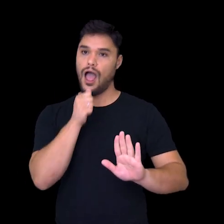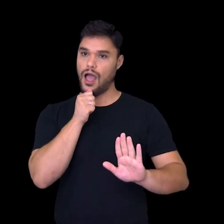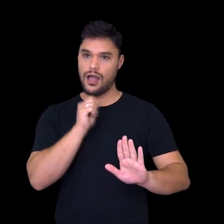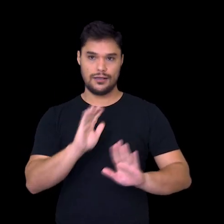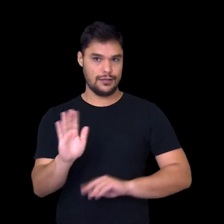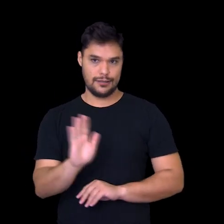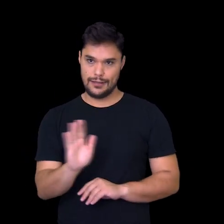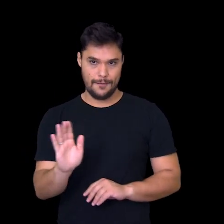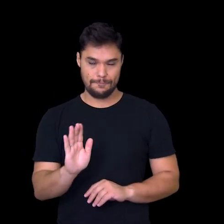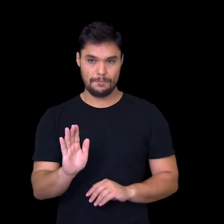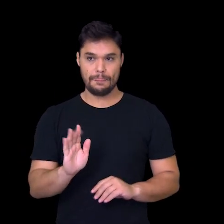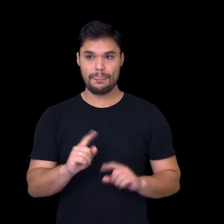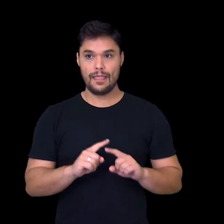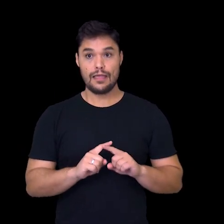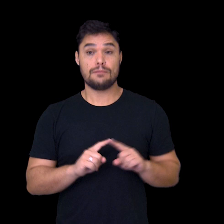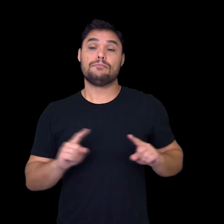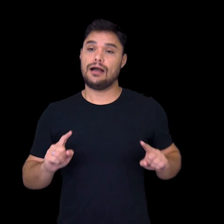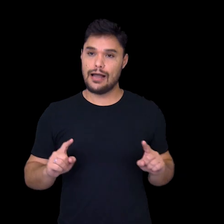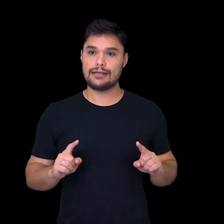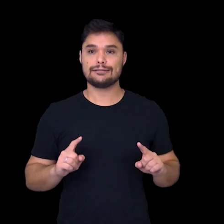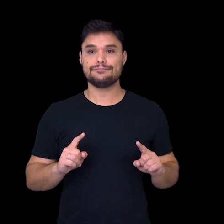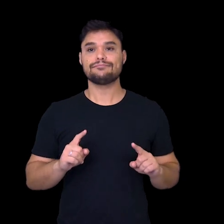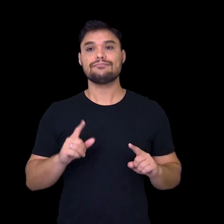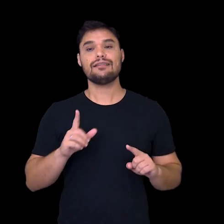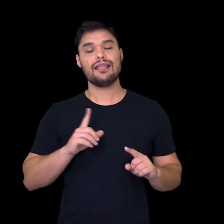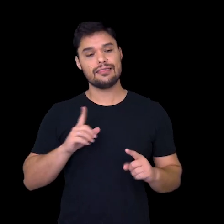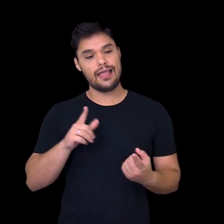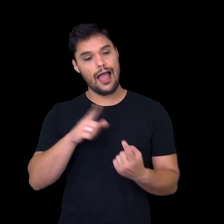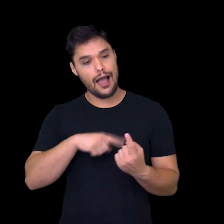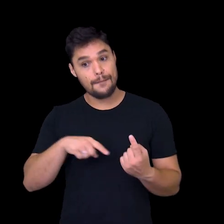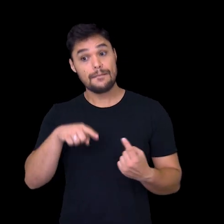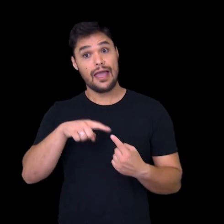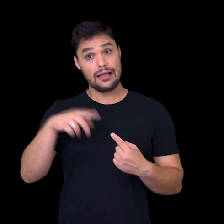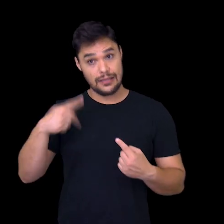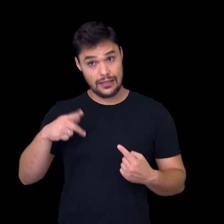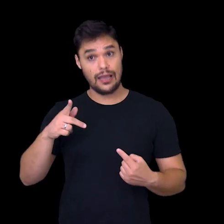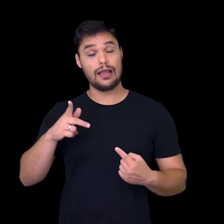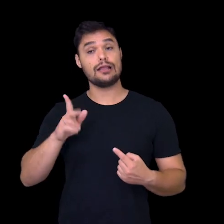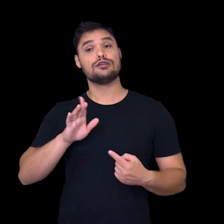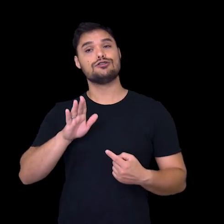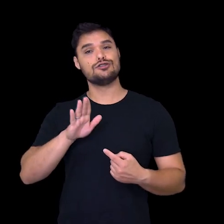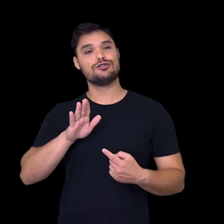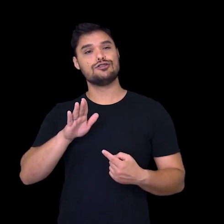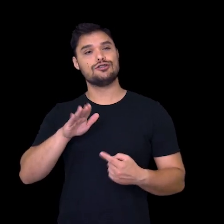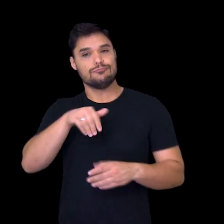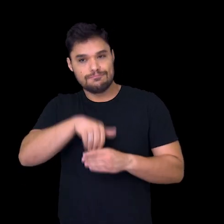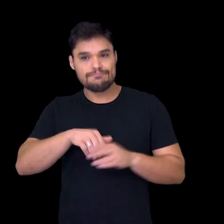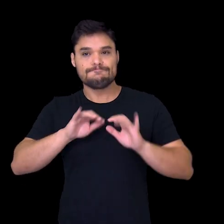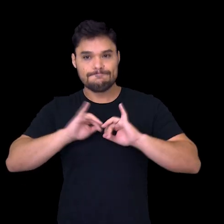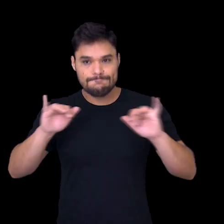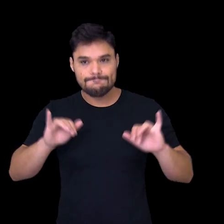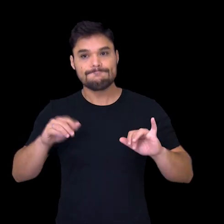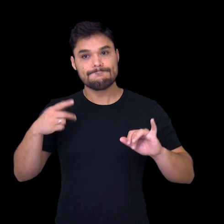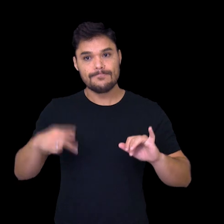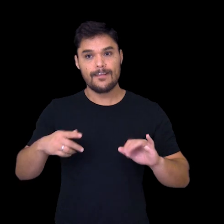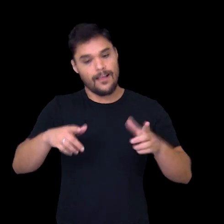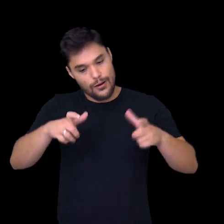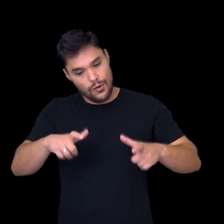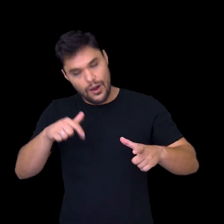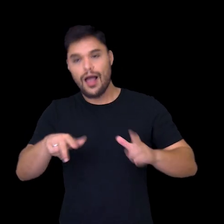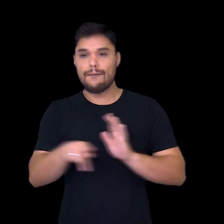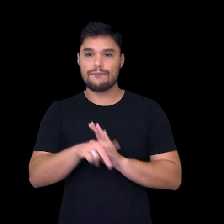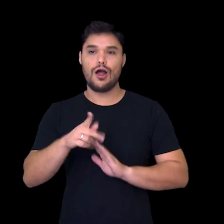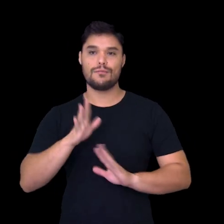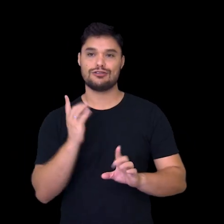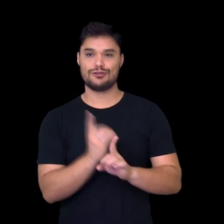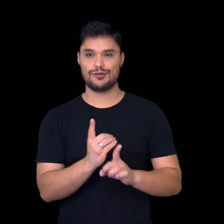construir Brasília podia ser aquilo que ficou conhecido como meta-síntese, né? Então, é mais um encontro, né? Esse é um lugar realmente